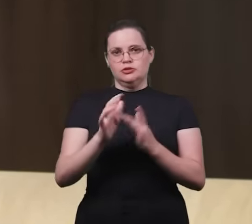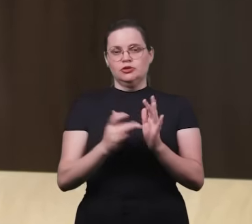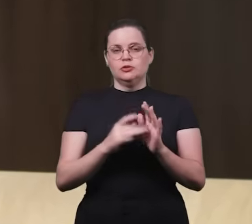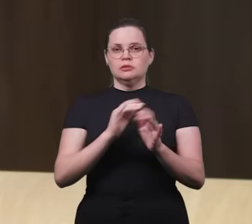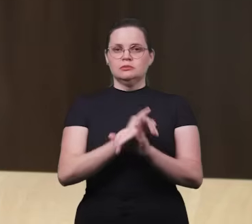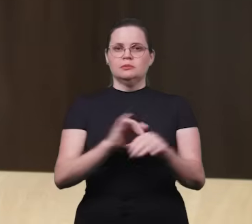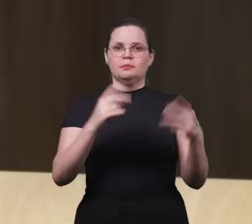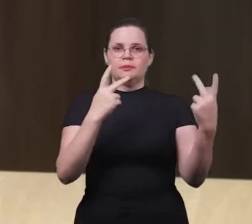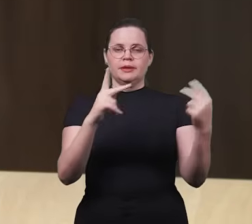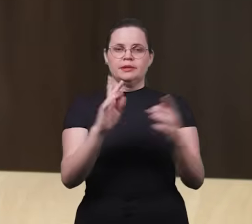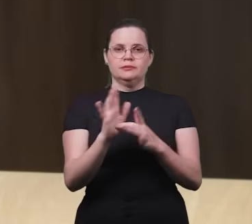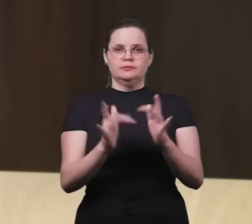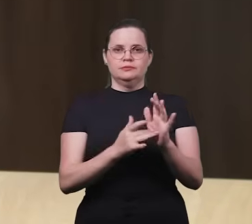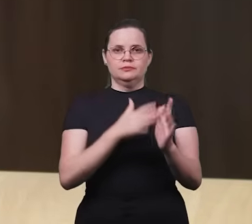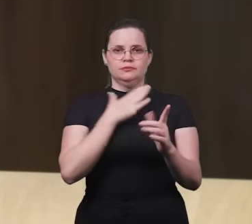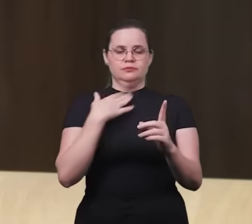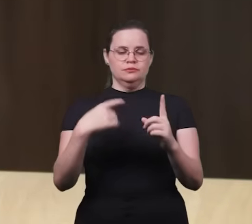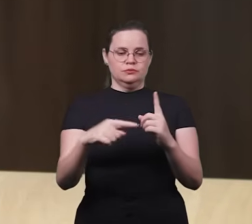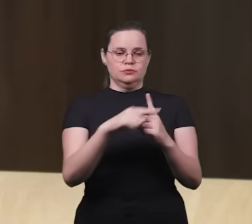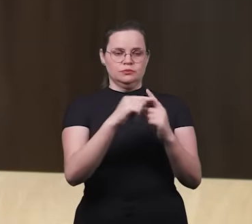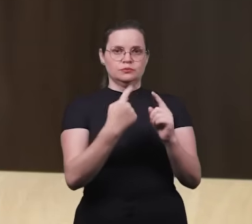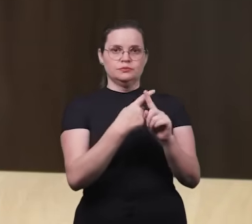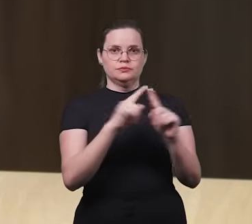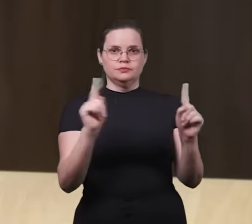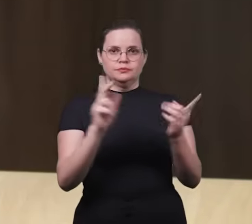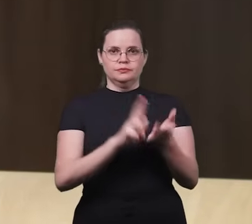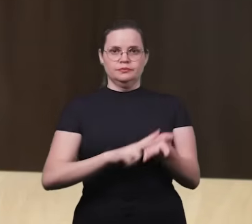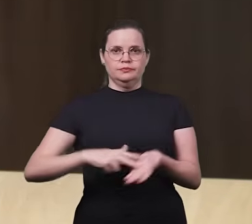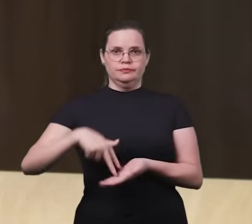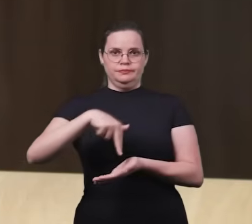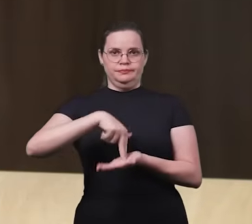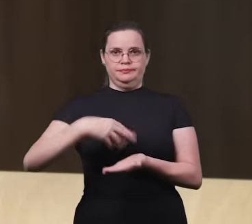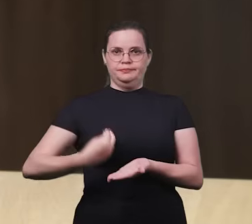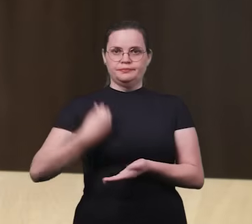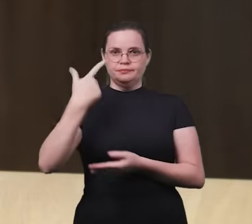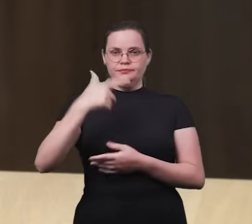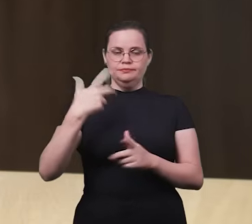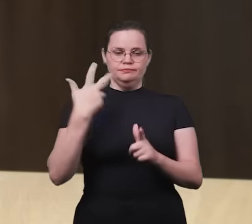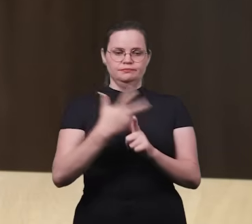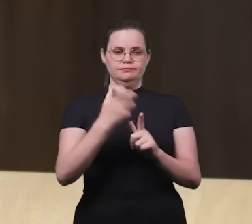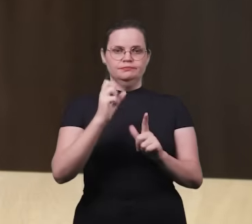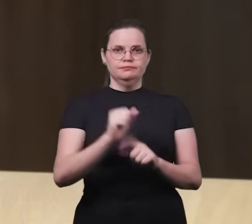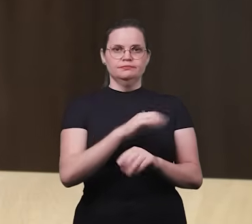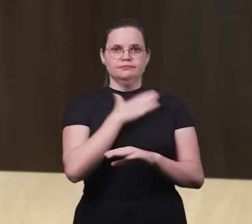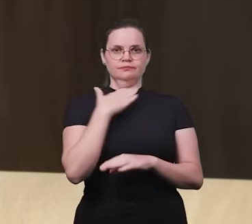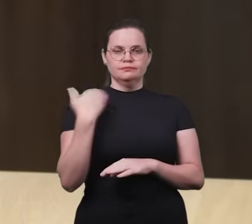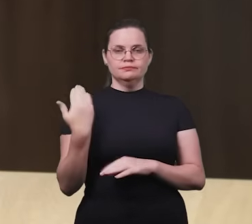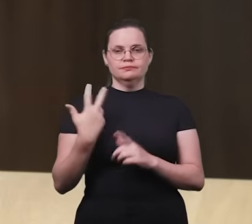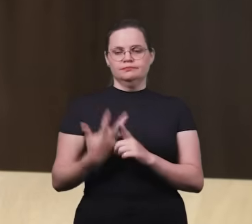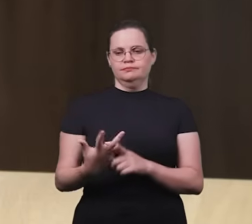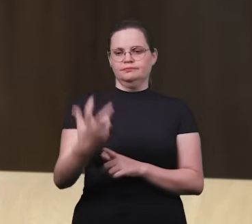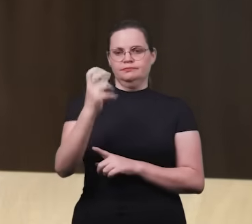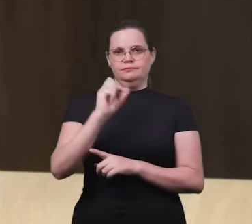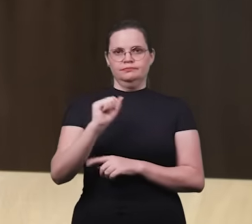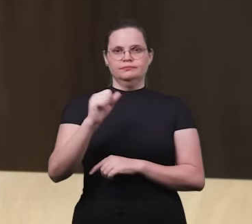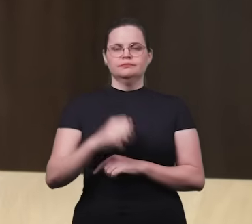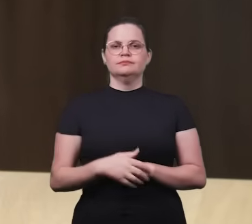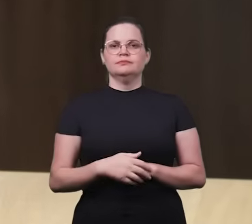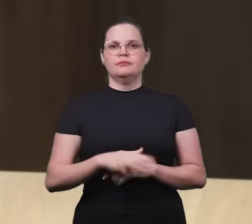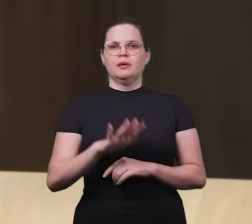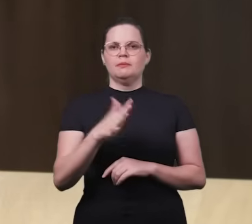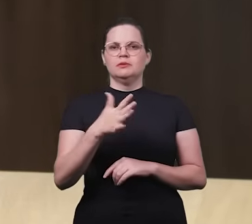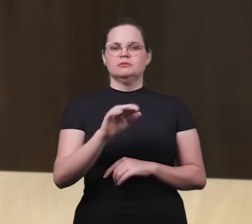Jesus morreu e havia ressuscitado, e diz a Bíblia que naquela ocasião